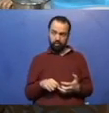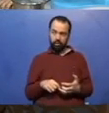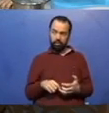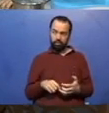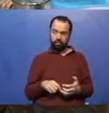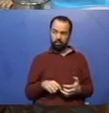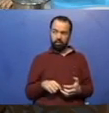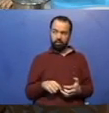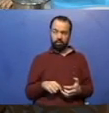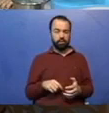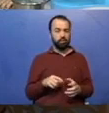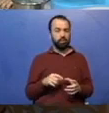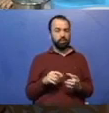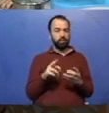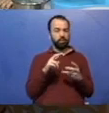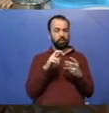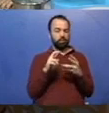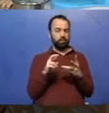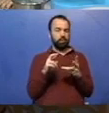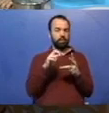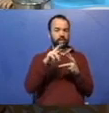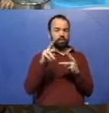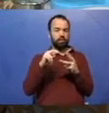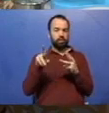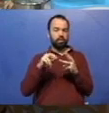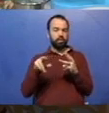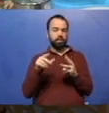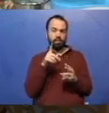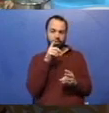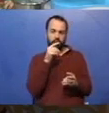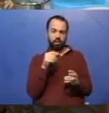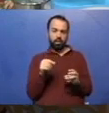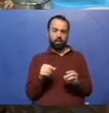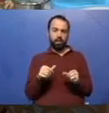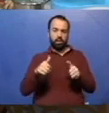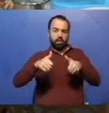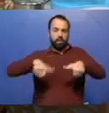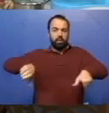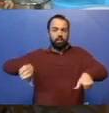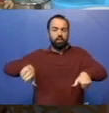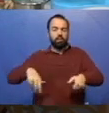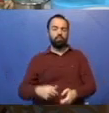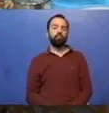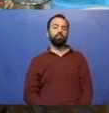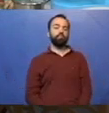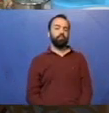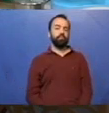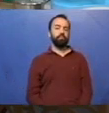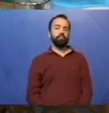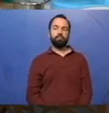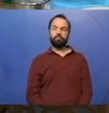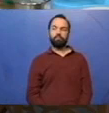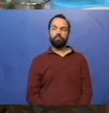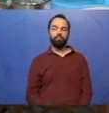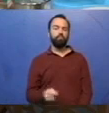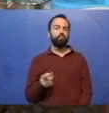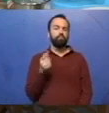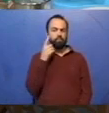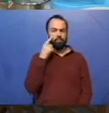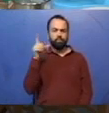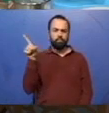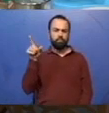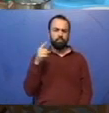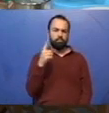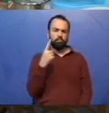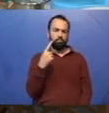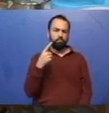em que estado físico se encontra a água mostrada nelas. O que você está observando na